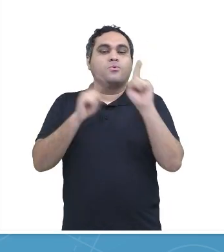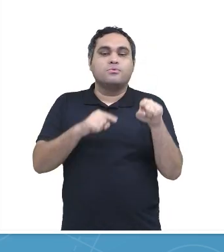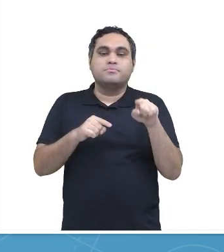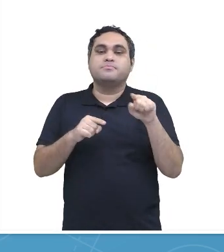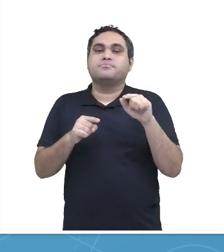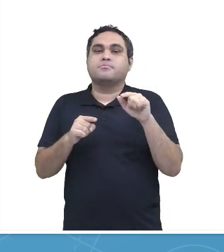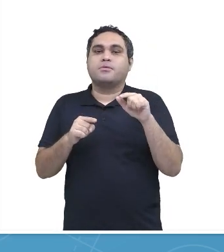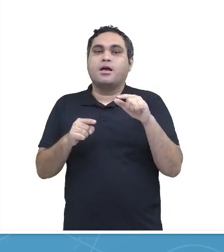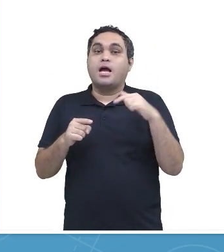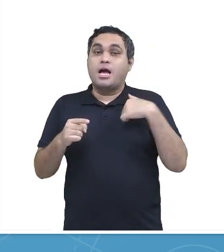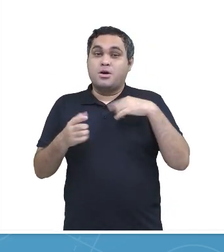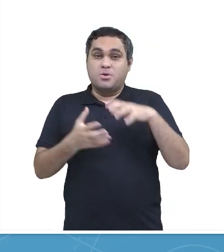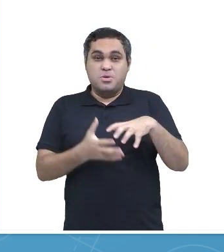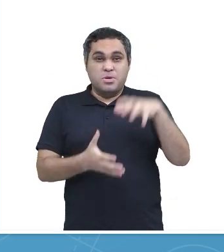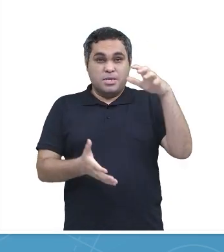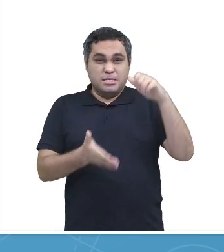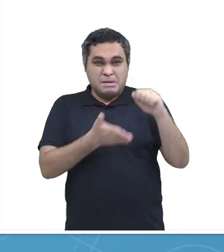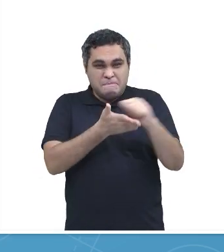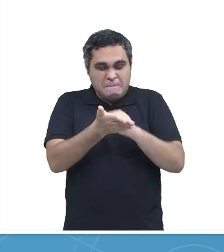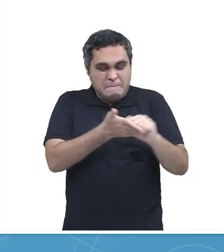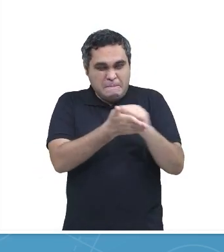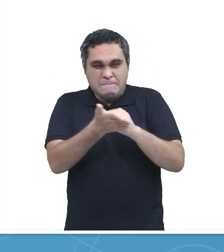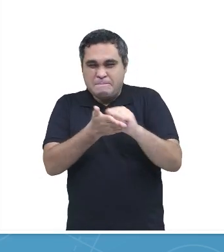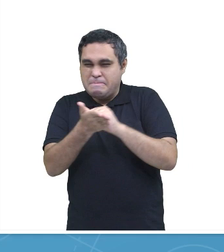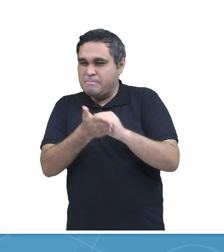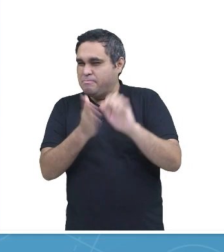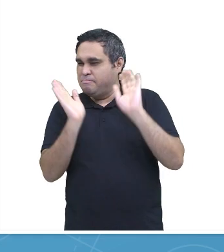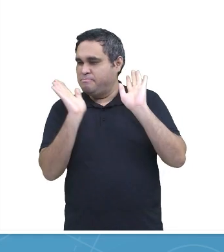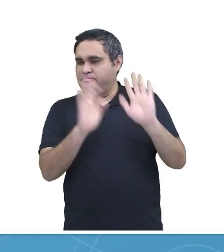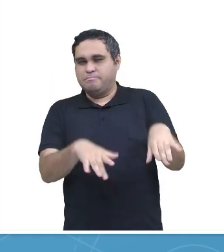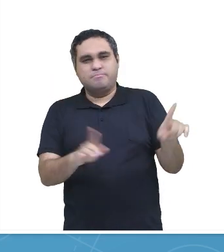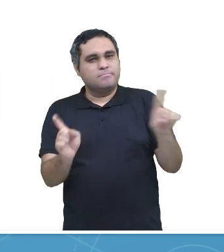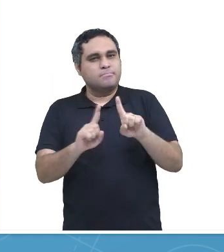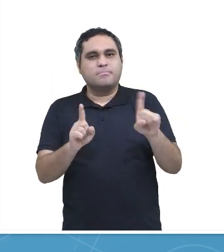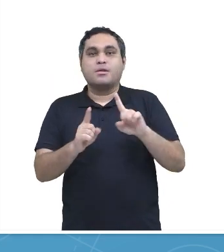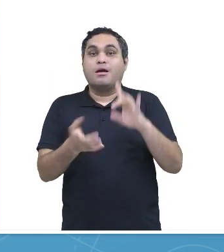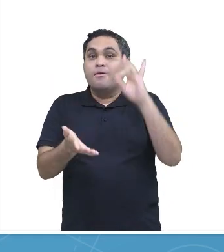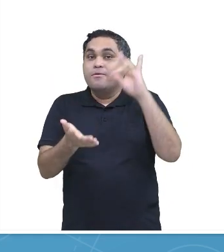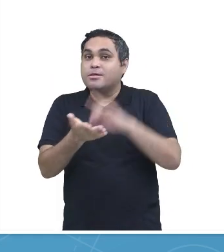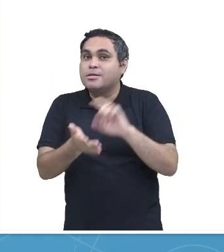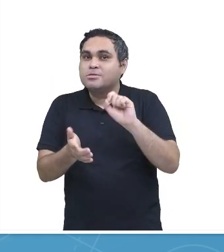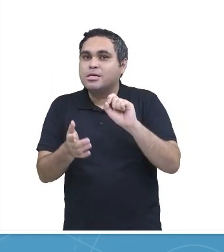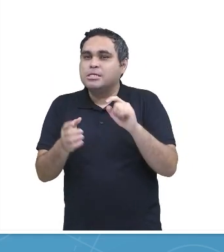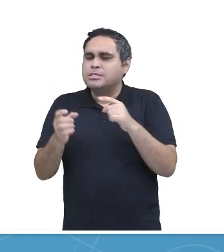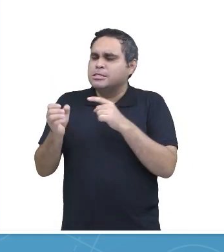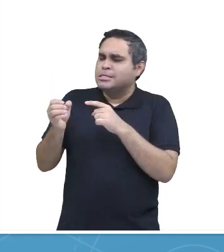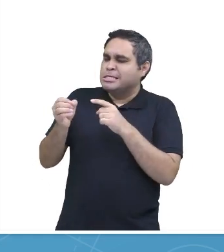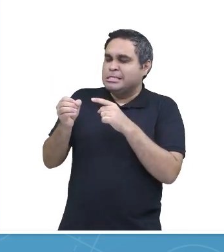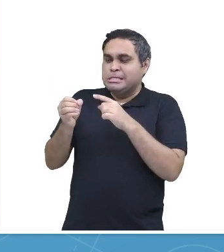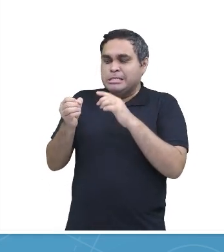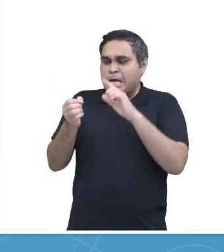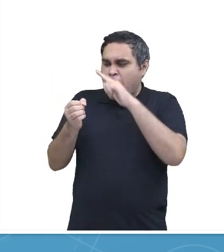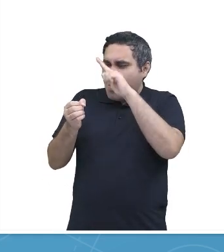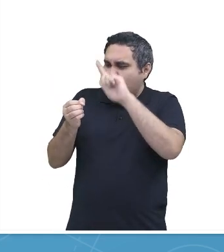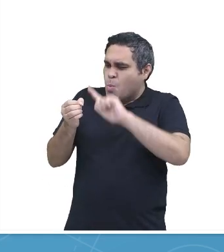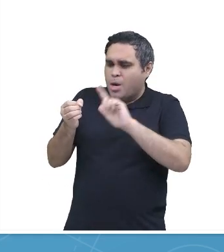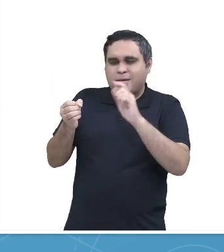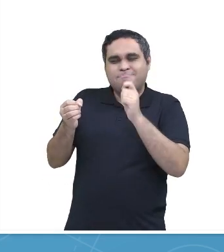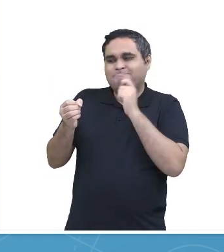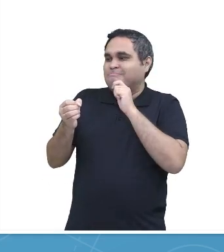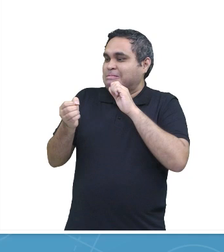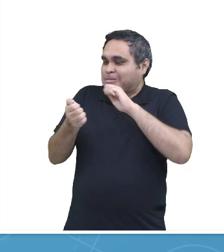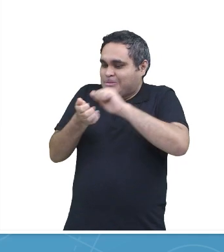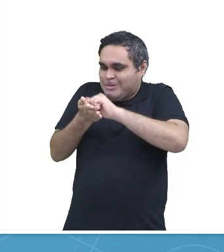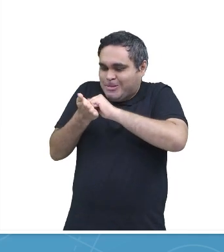crescer não irei lavar louça. E a realidade parece que não está totalmente limpo, né? Ou seja, está